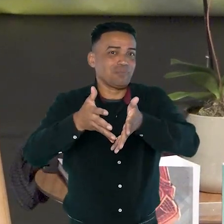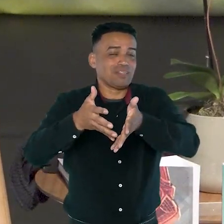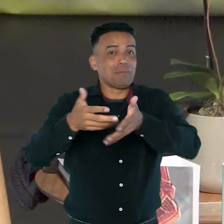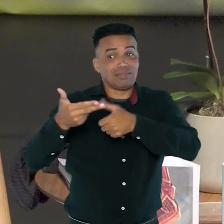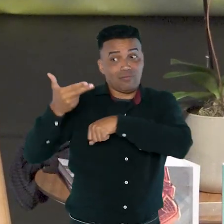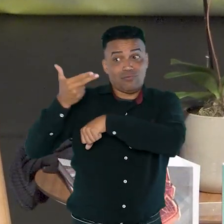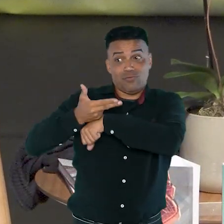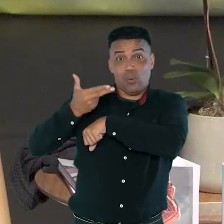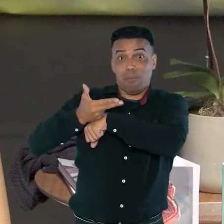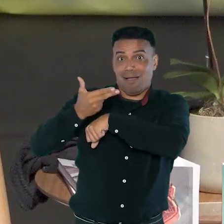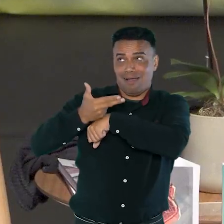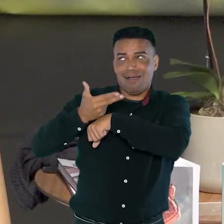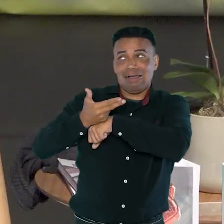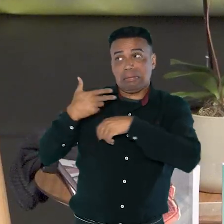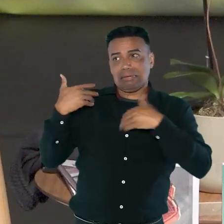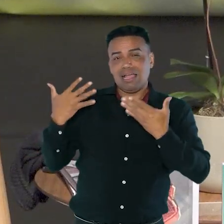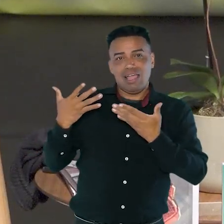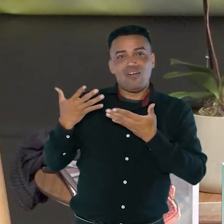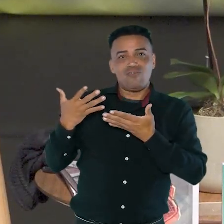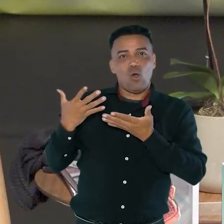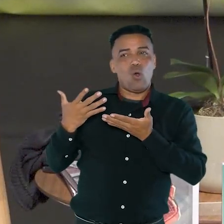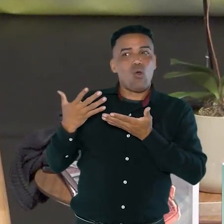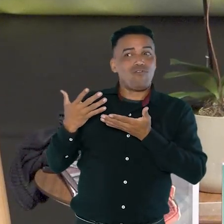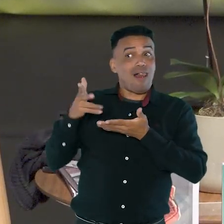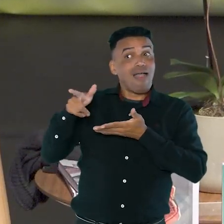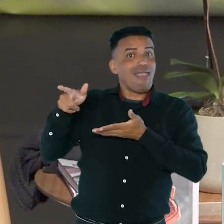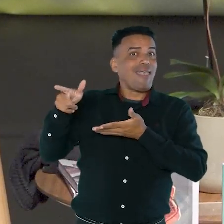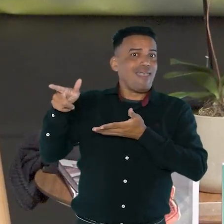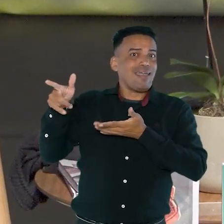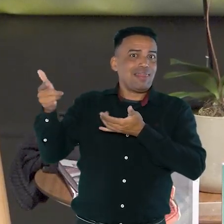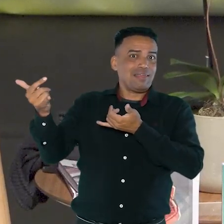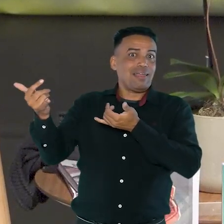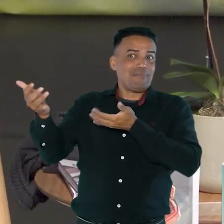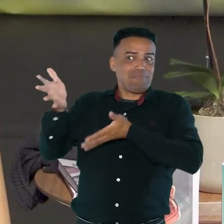Mas como está filmando aqui, eu vou dar os créditos.